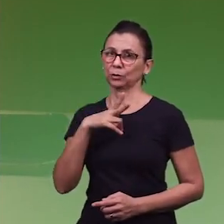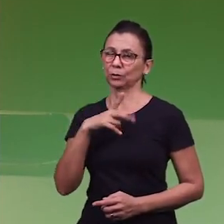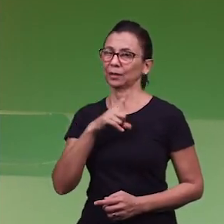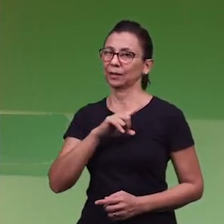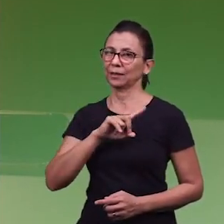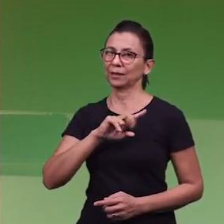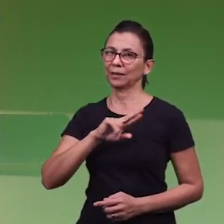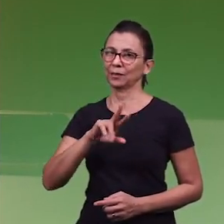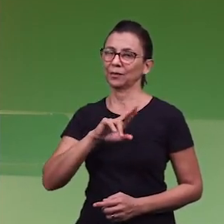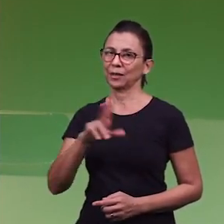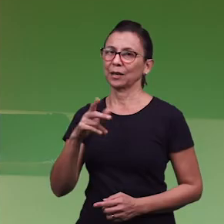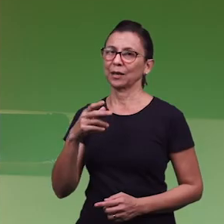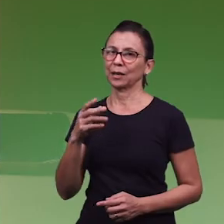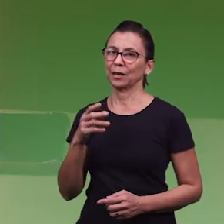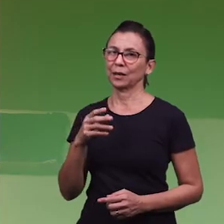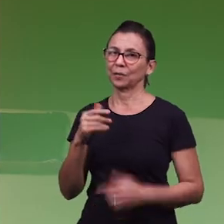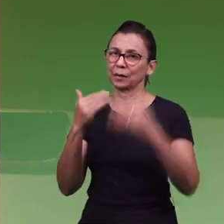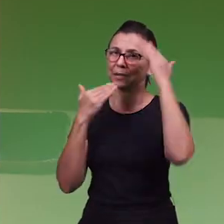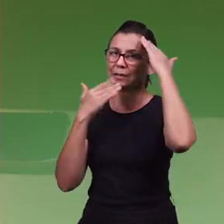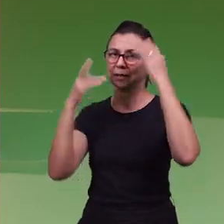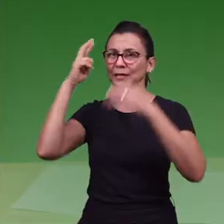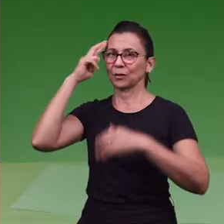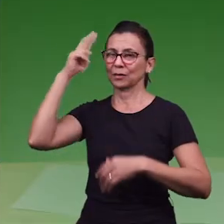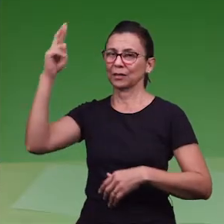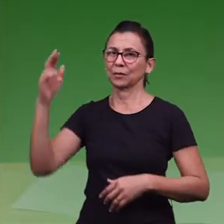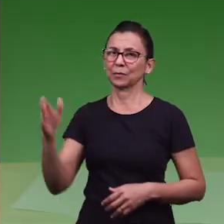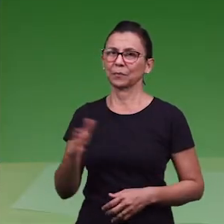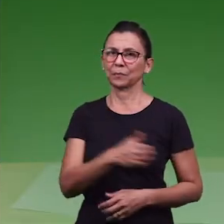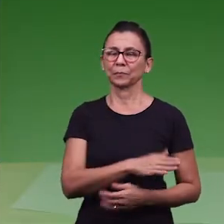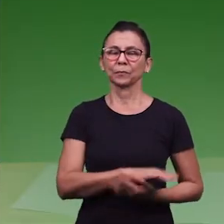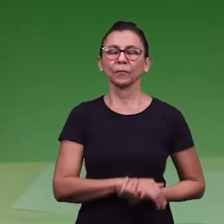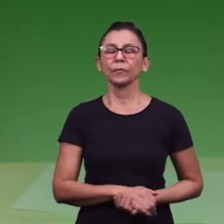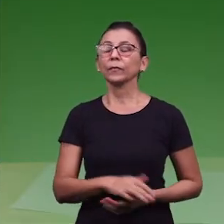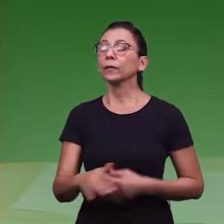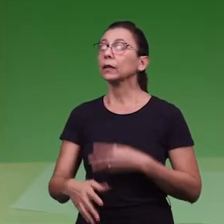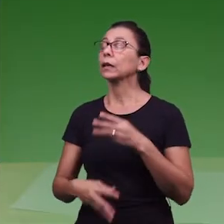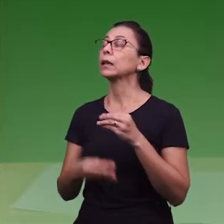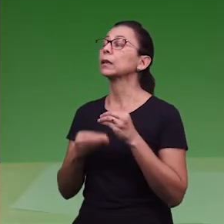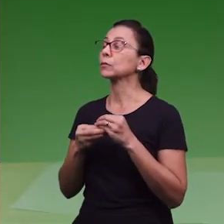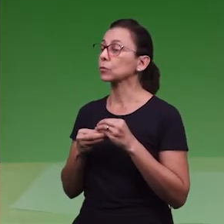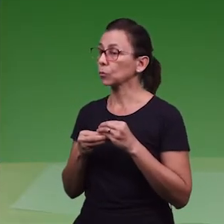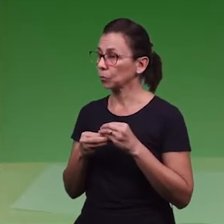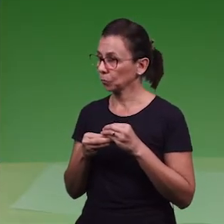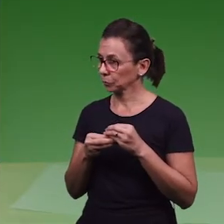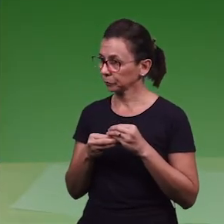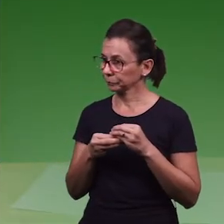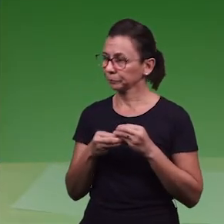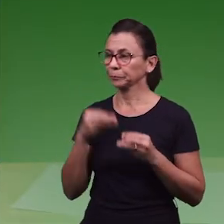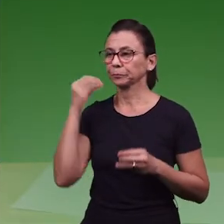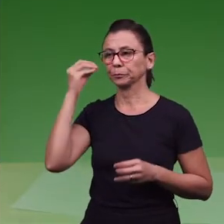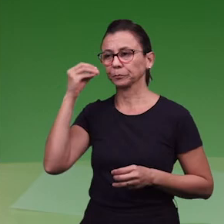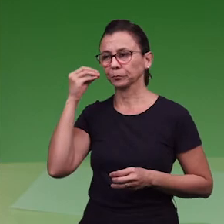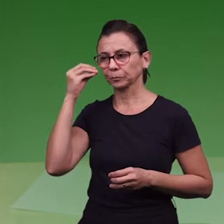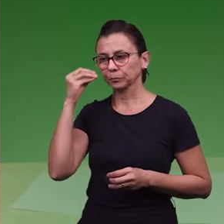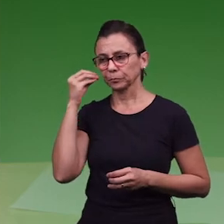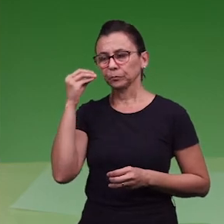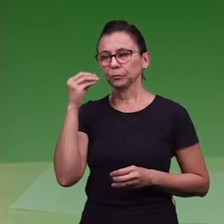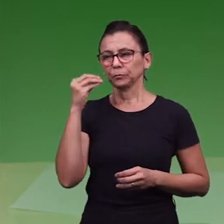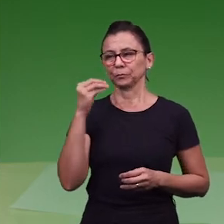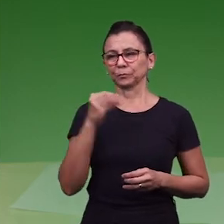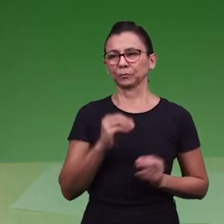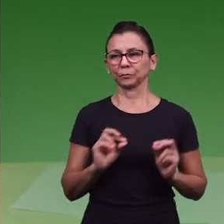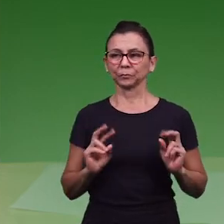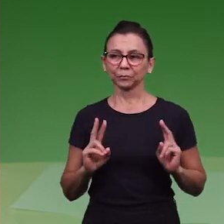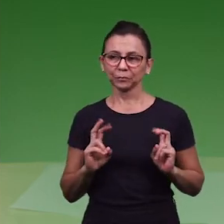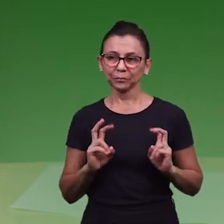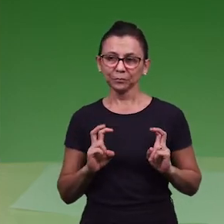recebemos da parte do Senhor, né? Glória a Deus. Pastor Gilson, que conclusões nós podemos então tirar dessa experiência, desse